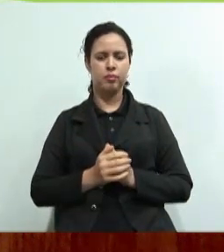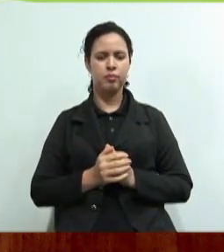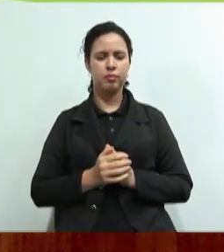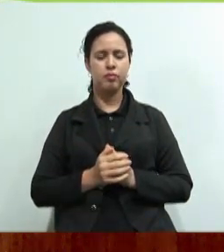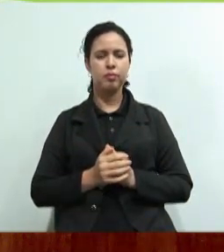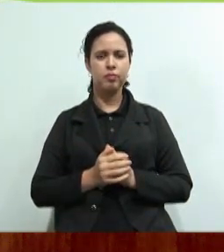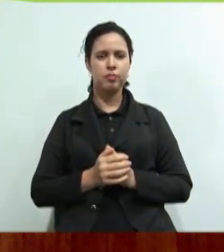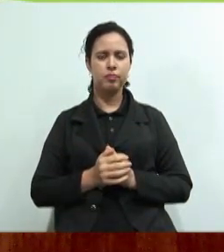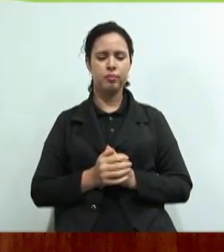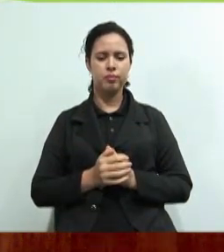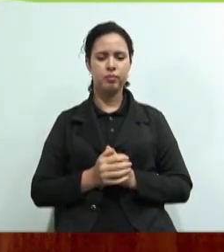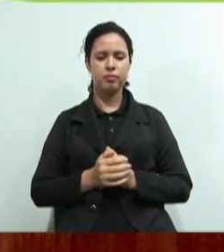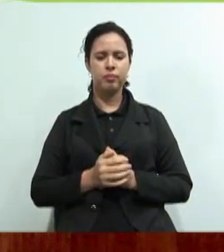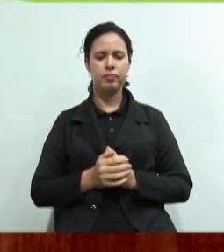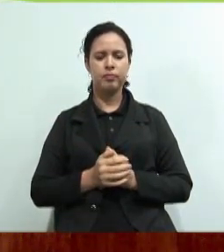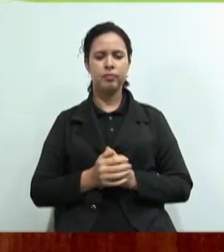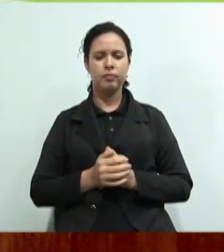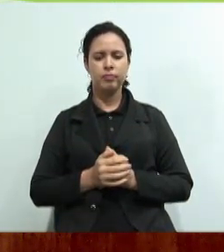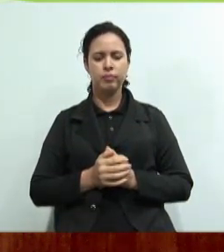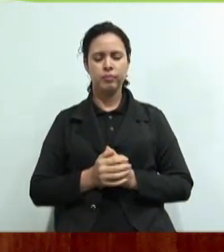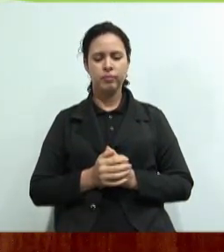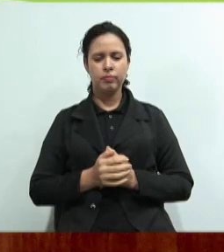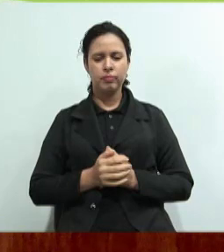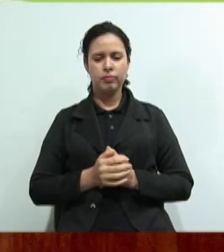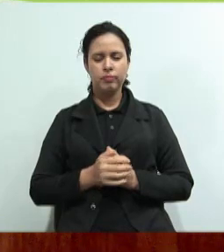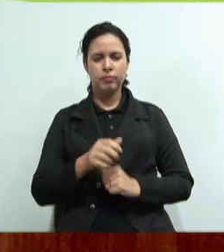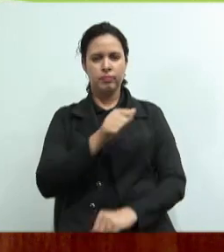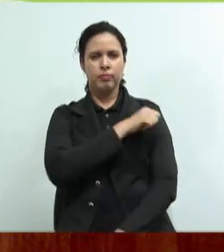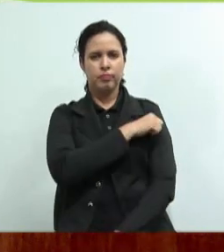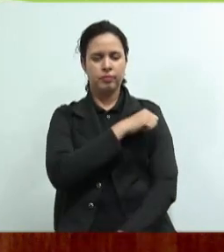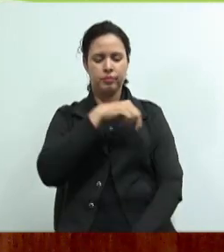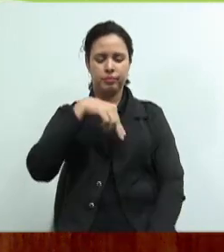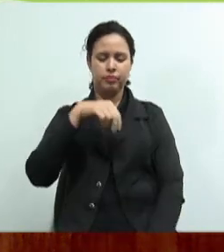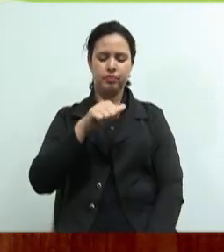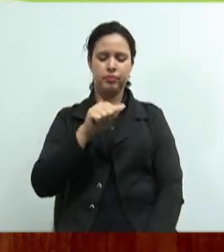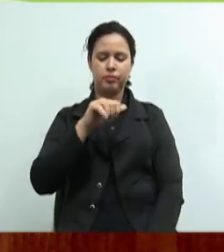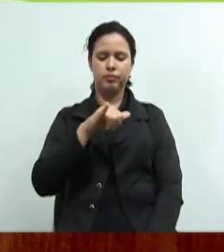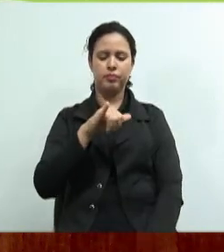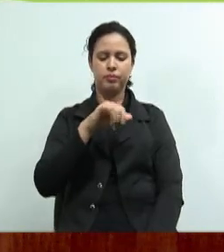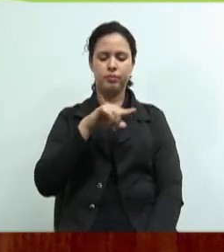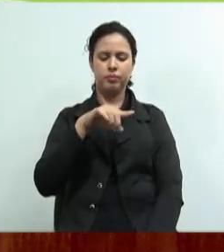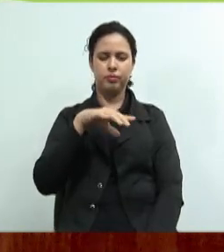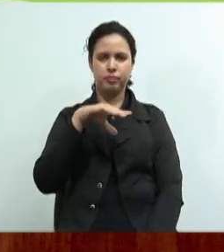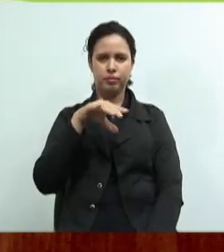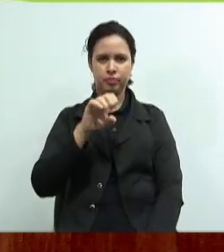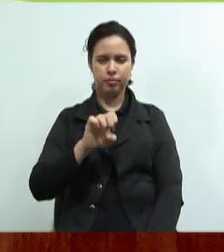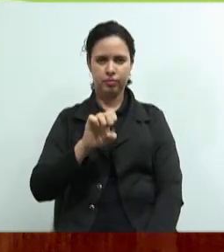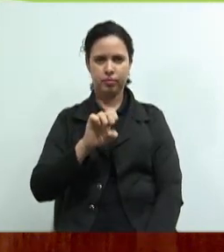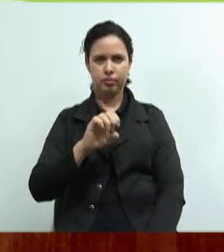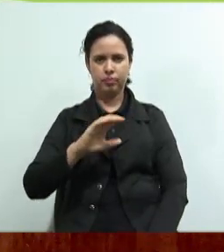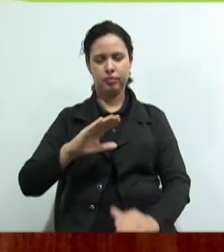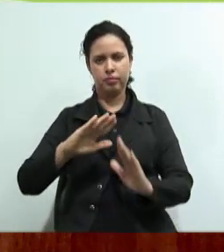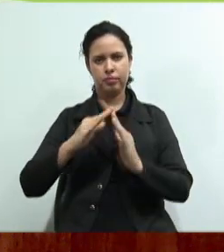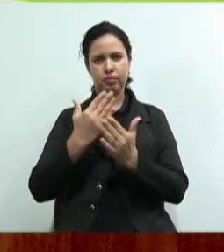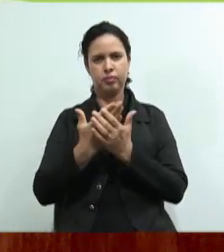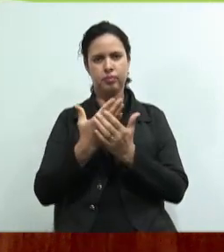respostas, da aluna Naíse Ribeiro também, da Escola Campos Sales,